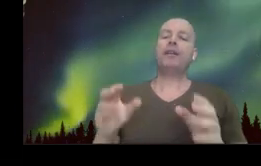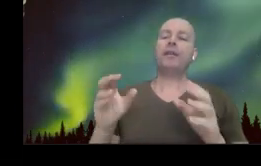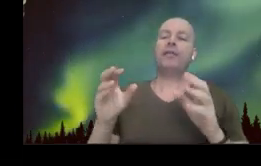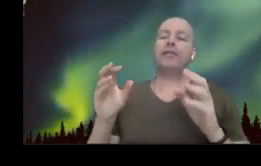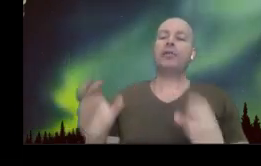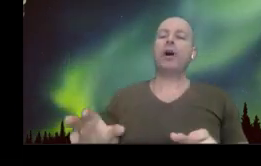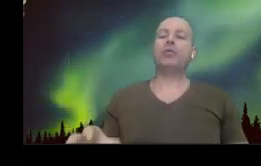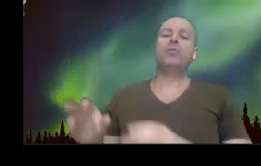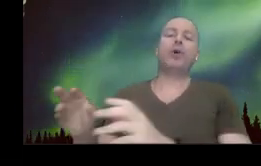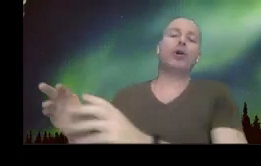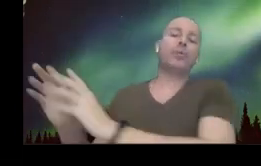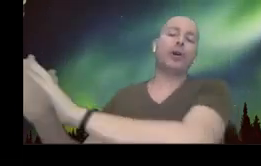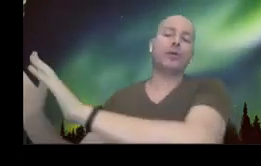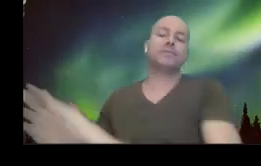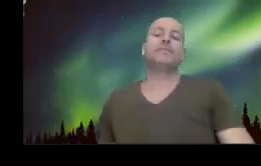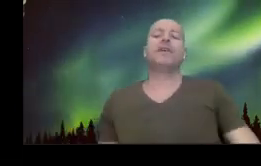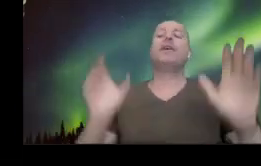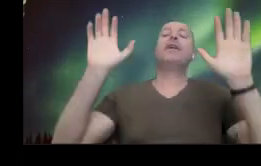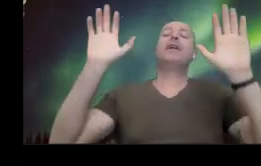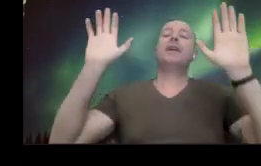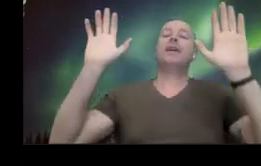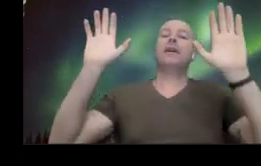chamada Parque Estadual do Poró-Poró.